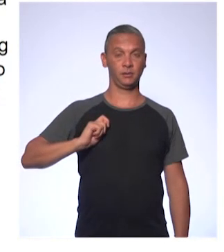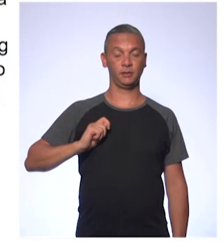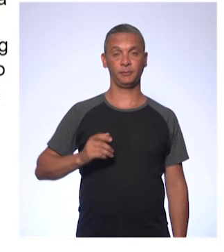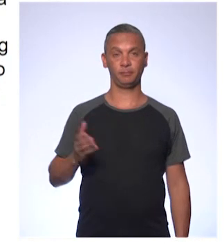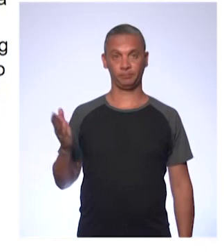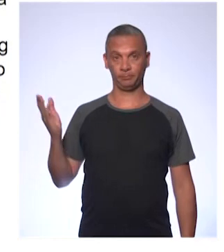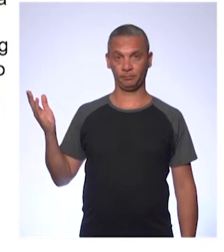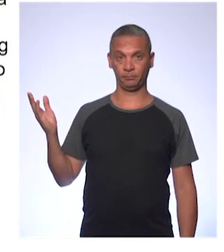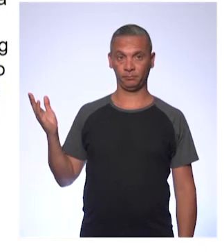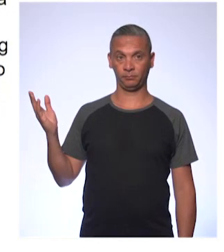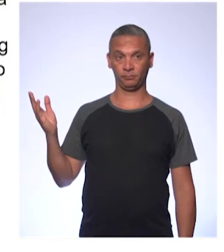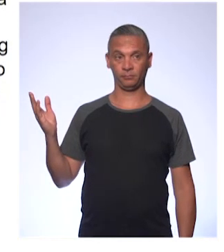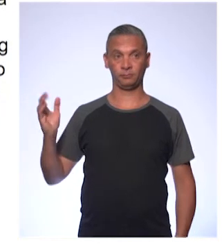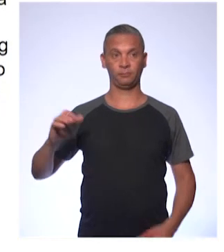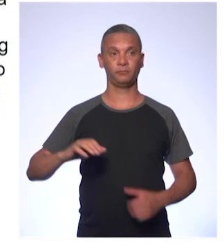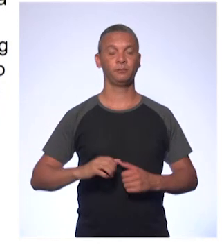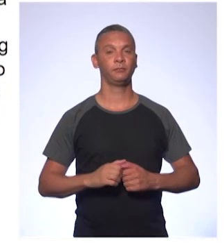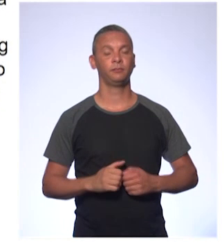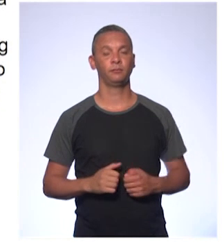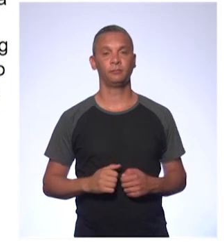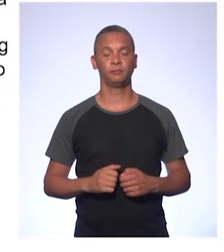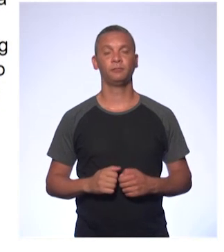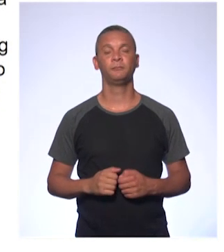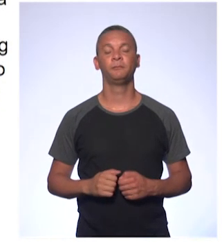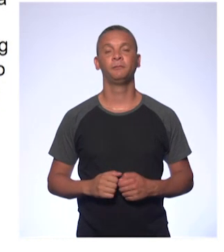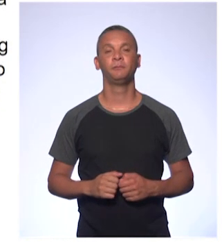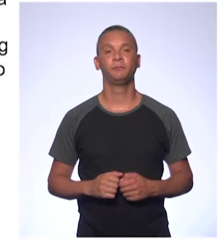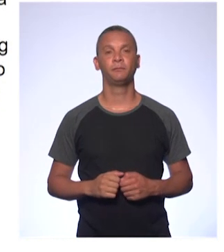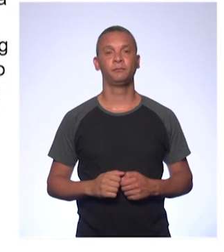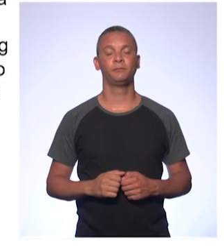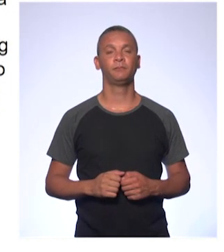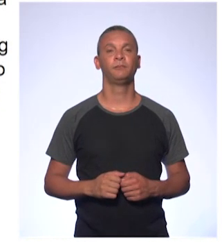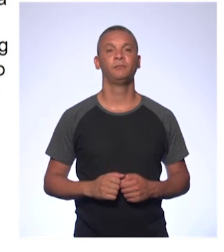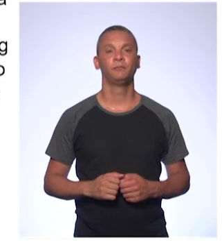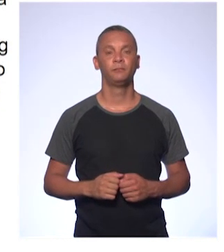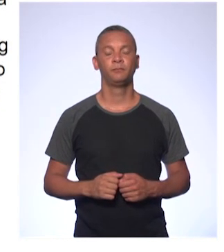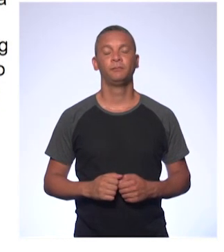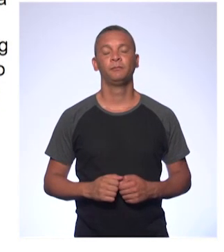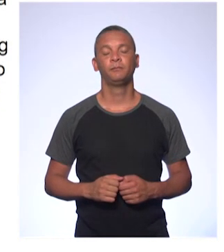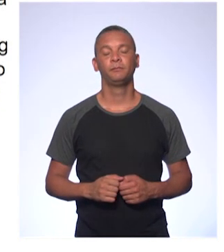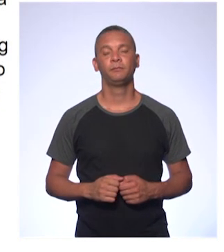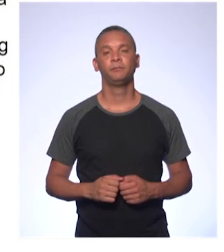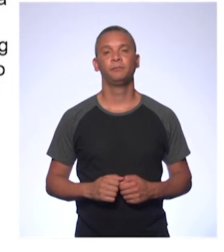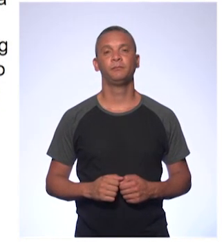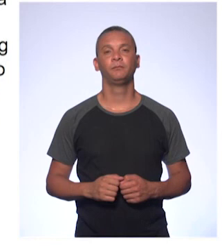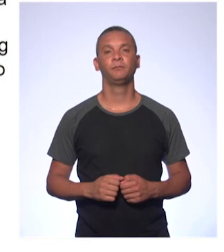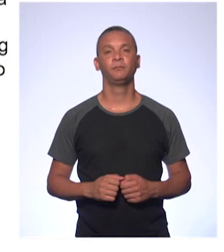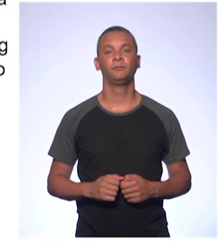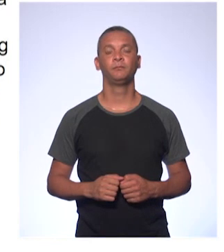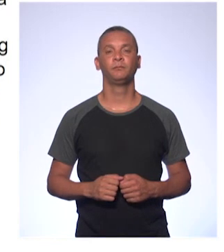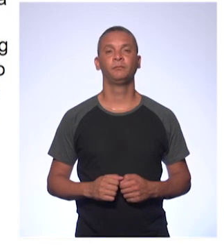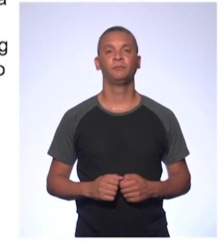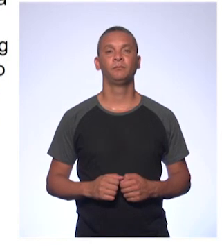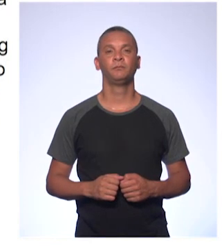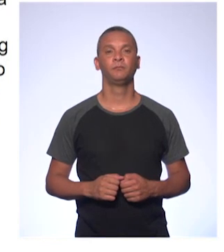Revolución en la Arquitectura China. Revolución en la Arquitectura